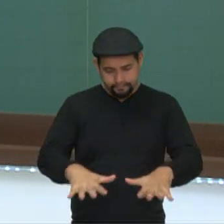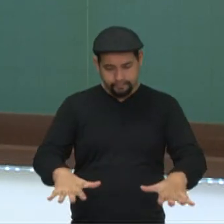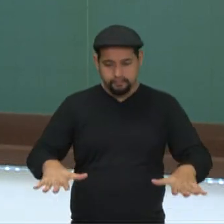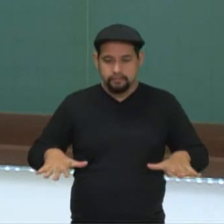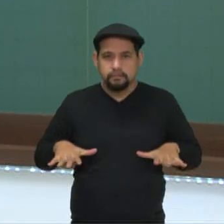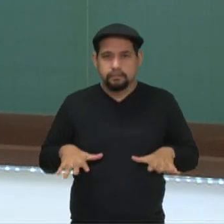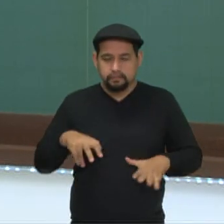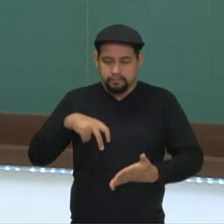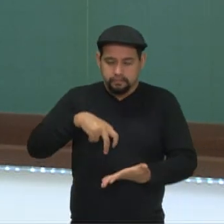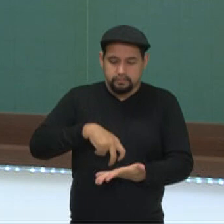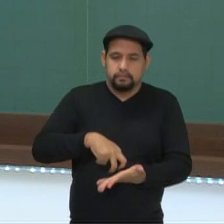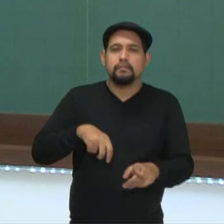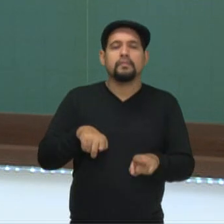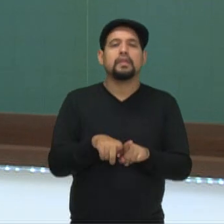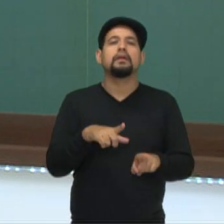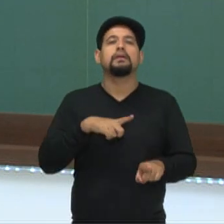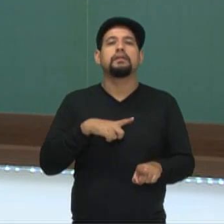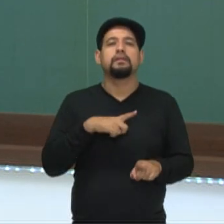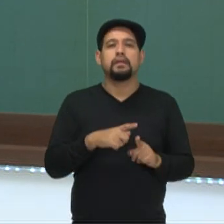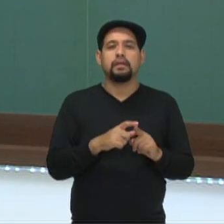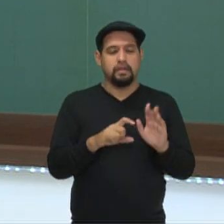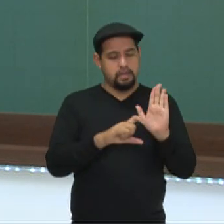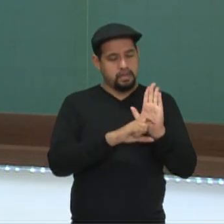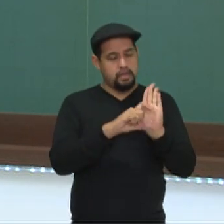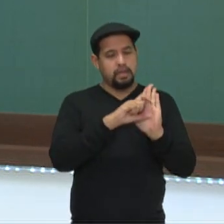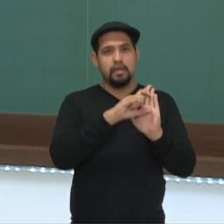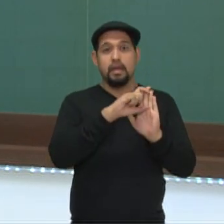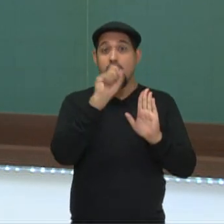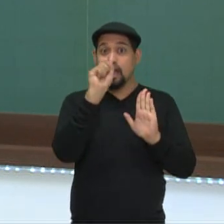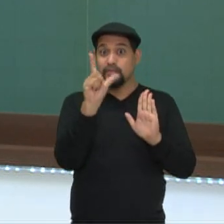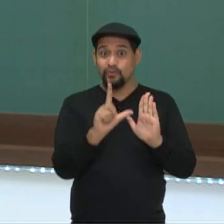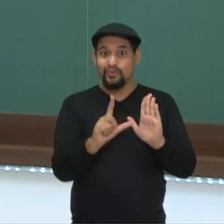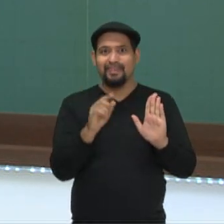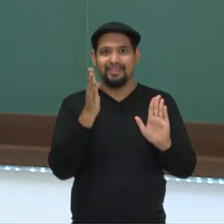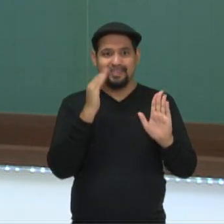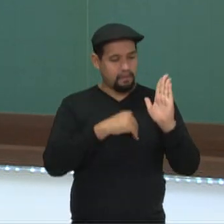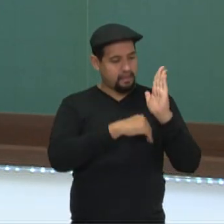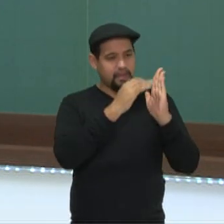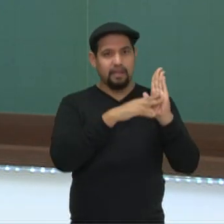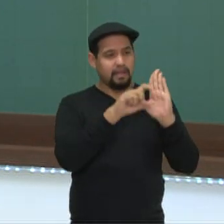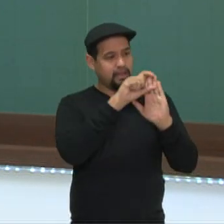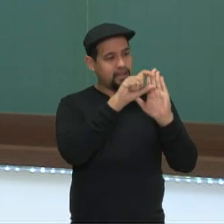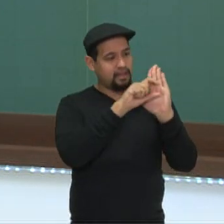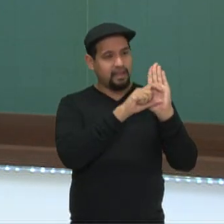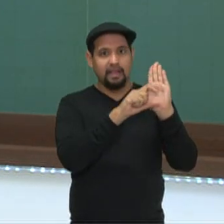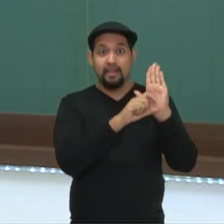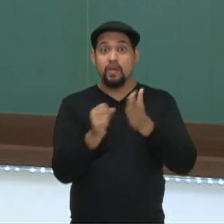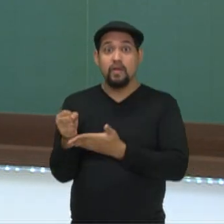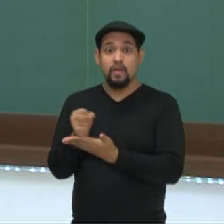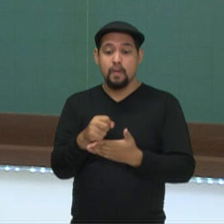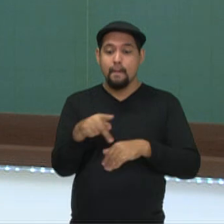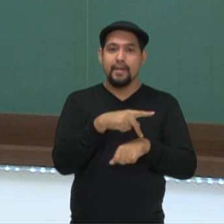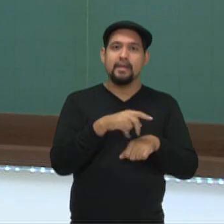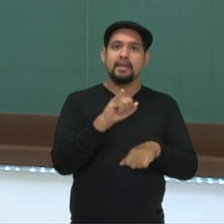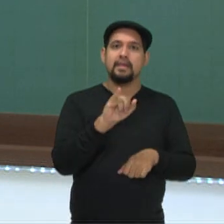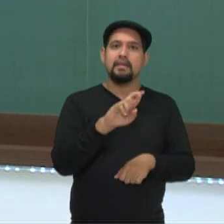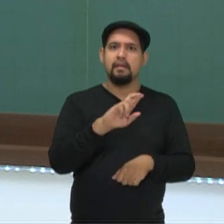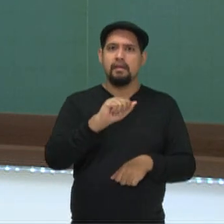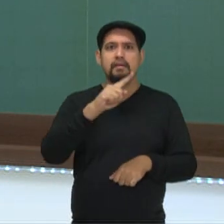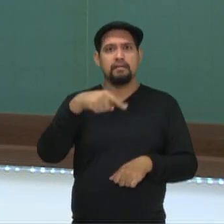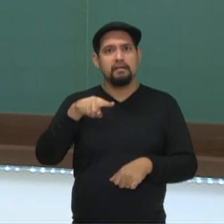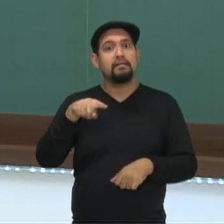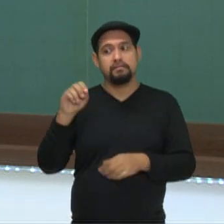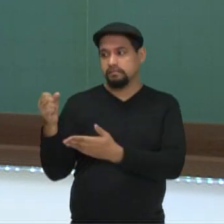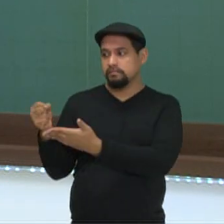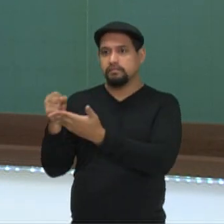tem os azulejos. Lá no templo Tiantuin tem as estátuas de Buda. Então tem toda a característica arquitetônica oriental. Descreva